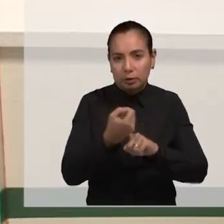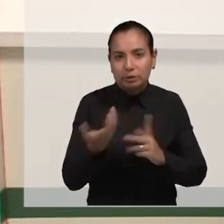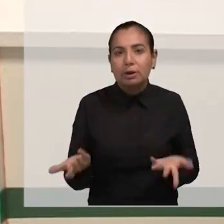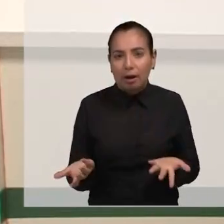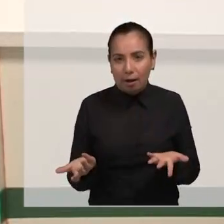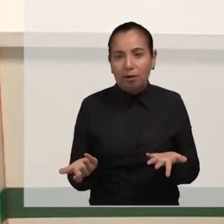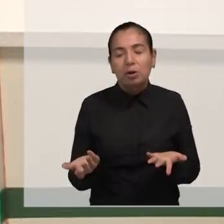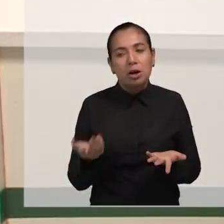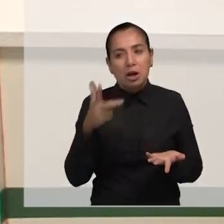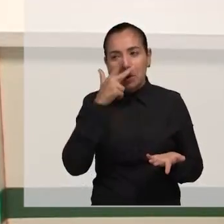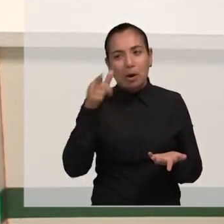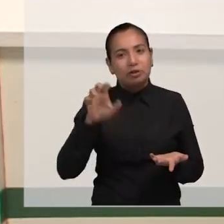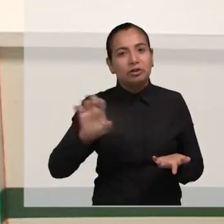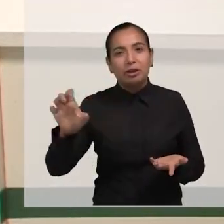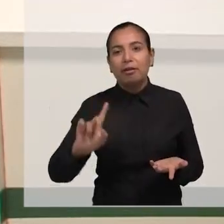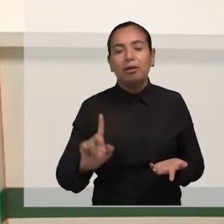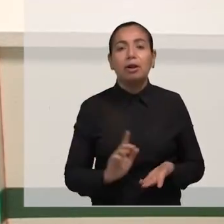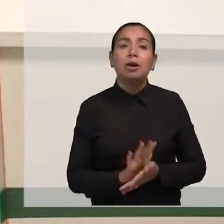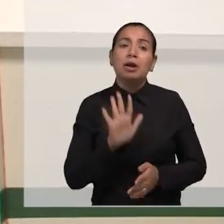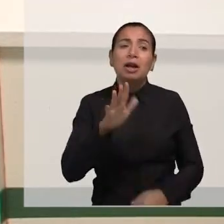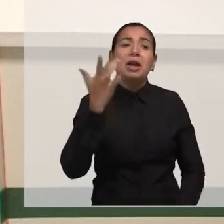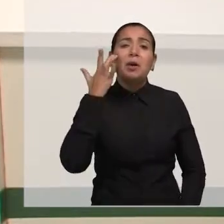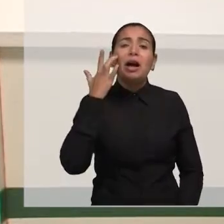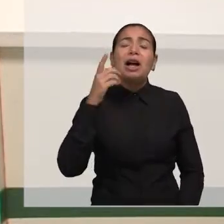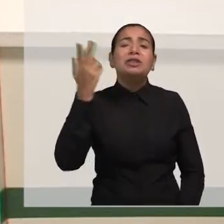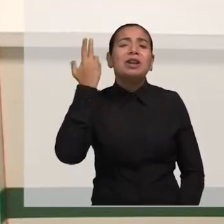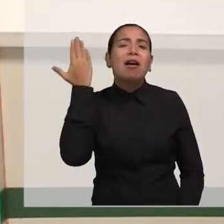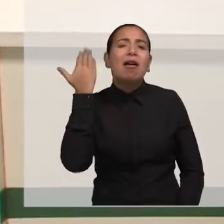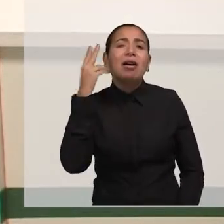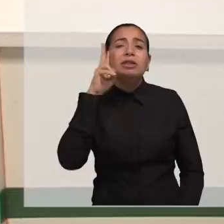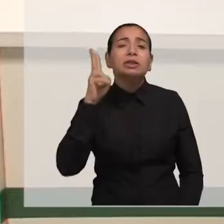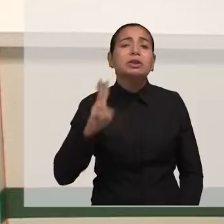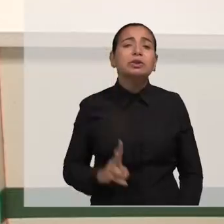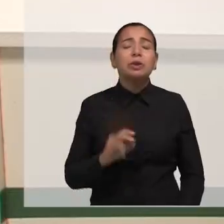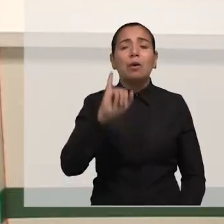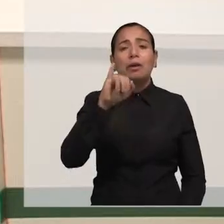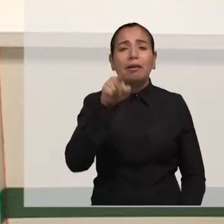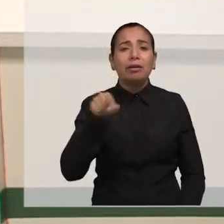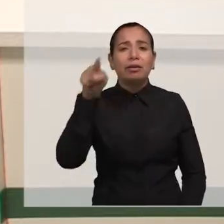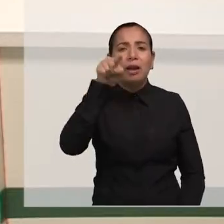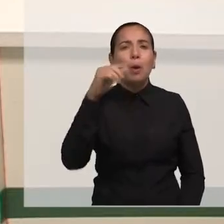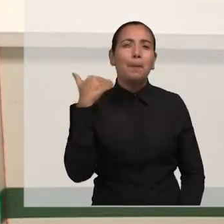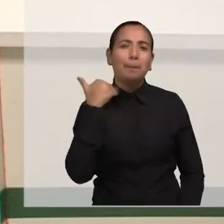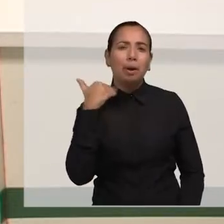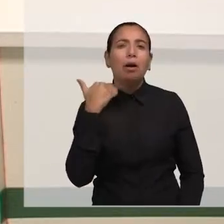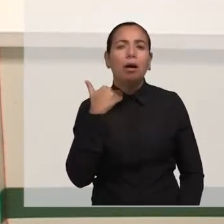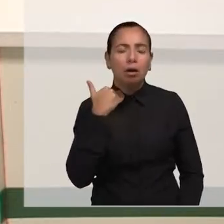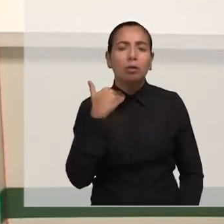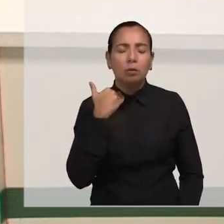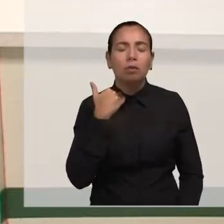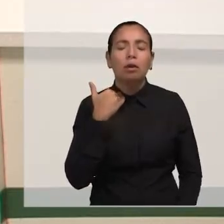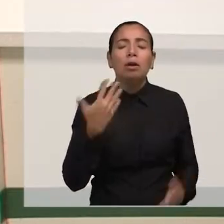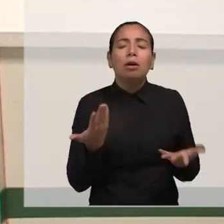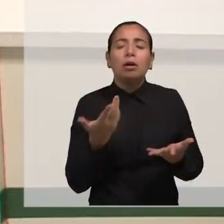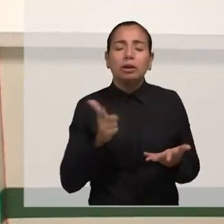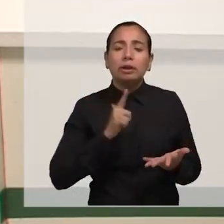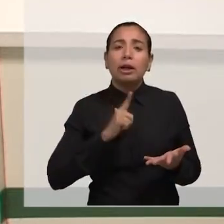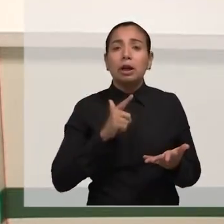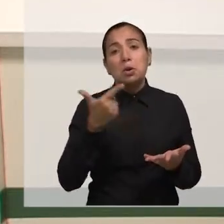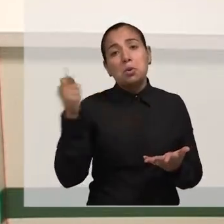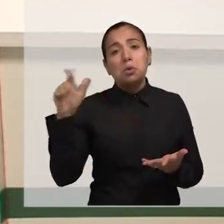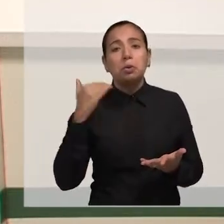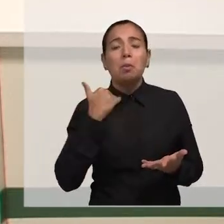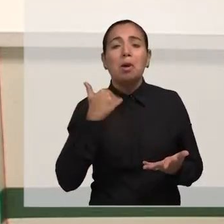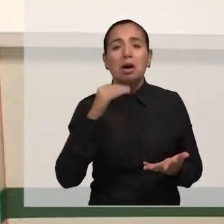Não, Do apoio do Itaú. Era o B arrumadinho, foi a própria Dilma Rousseff no começo do seu segundo mandato. Carlos. Mas ela puxou para ser presidente